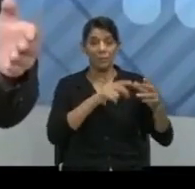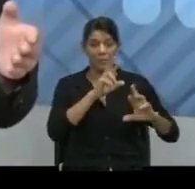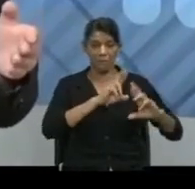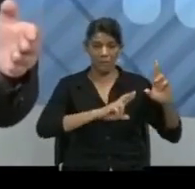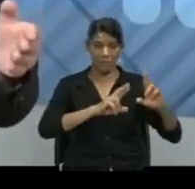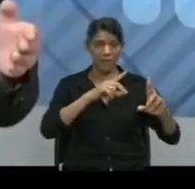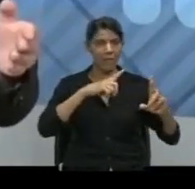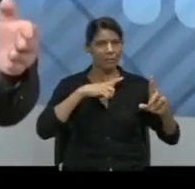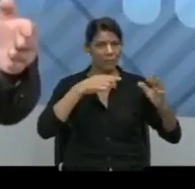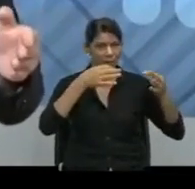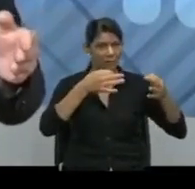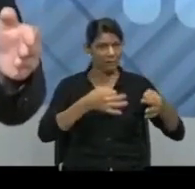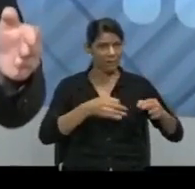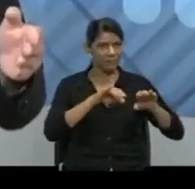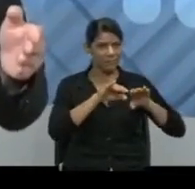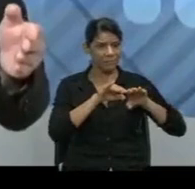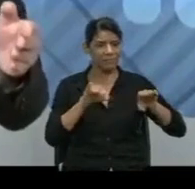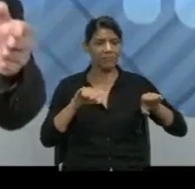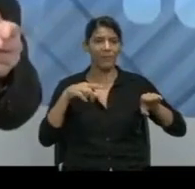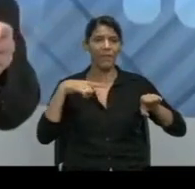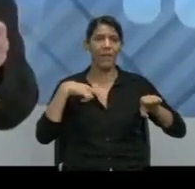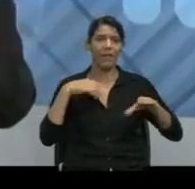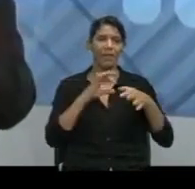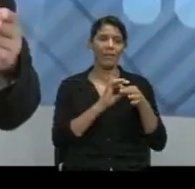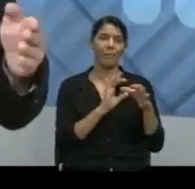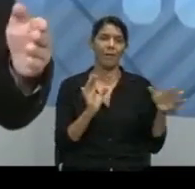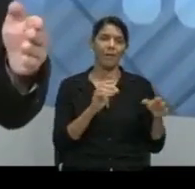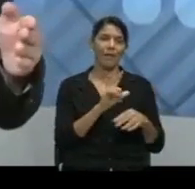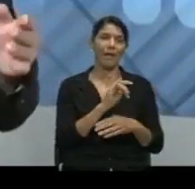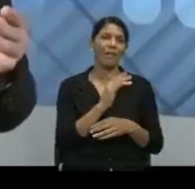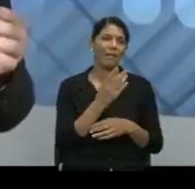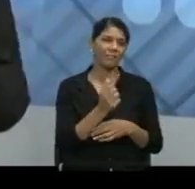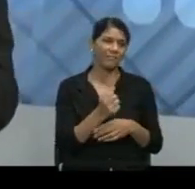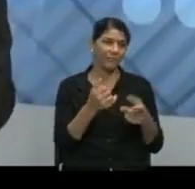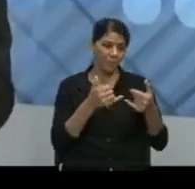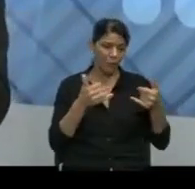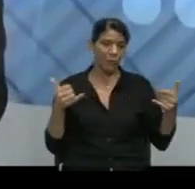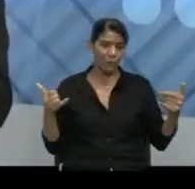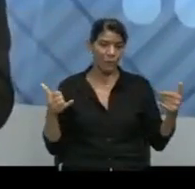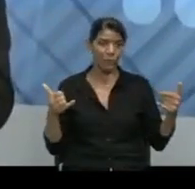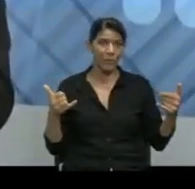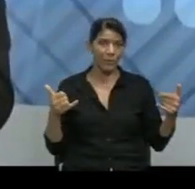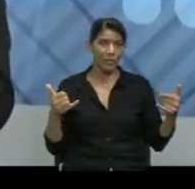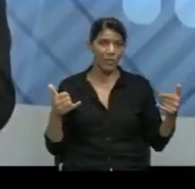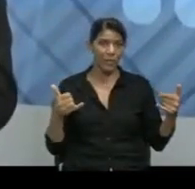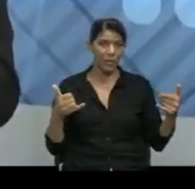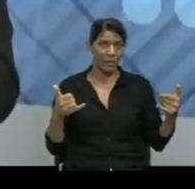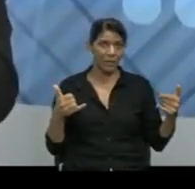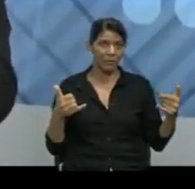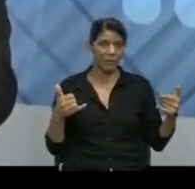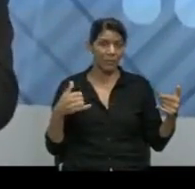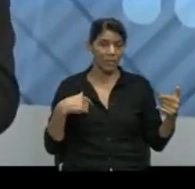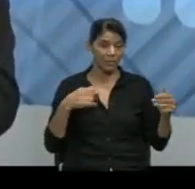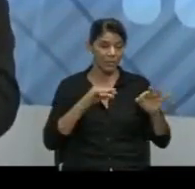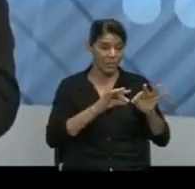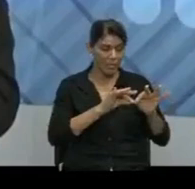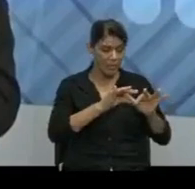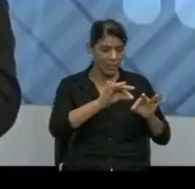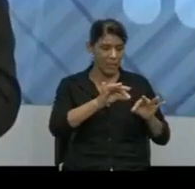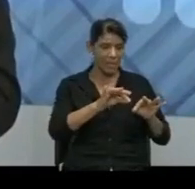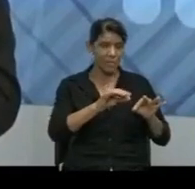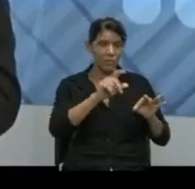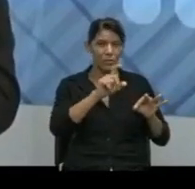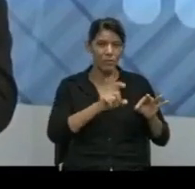se está no mesmo nível ou não, aí a gente solta a linha nos pontos, lembra lá da batalha naval? Eixo X,